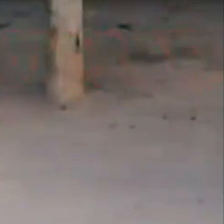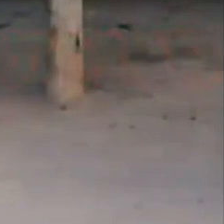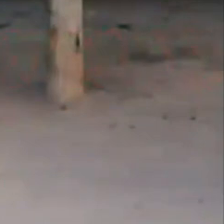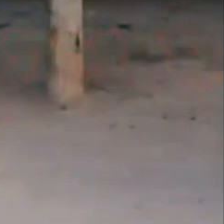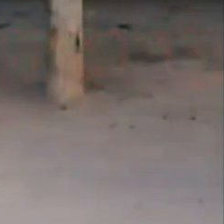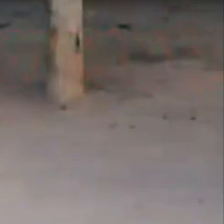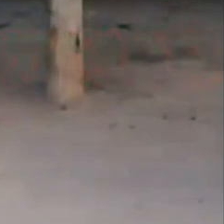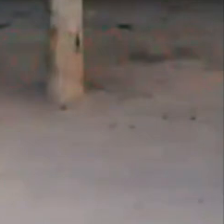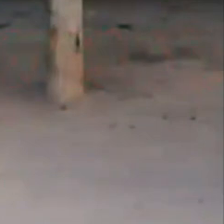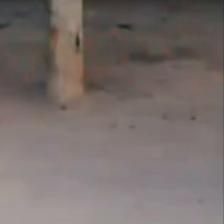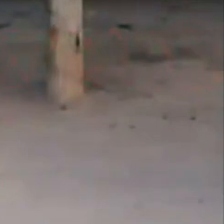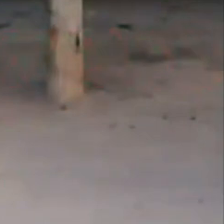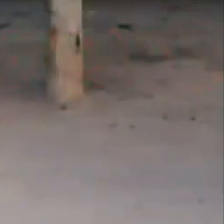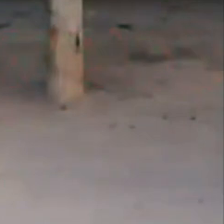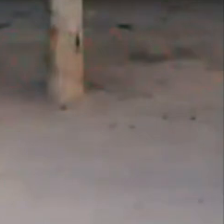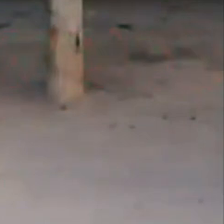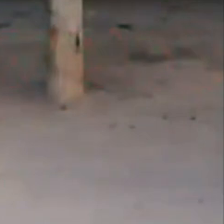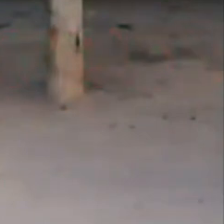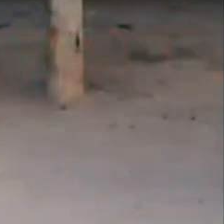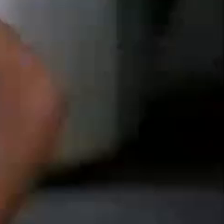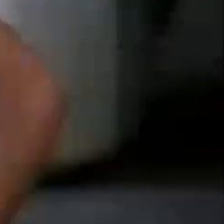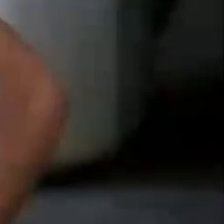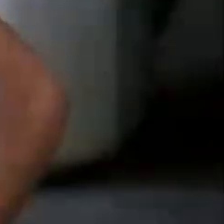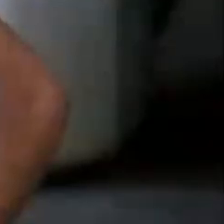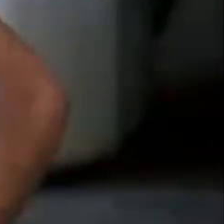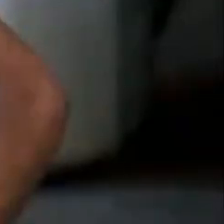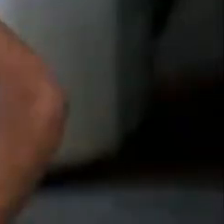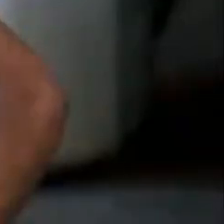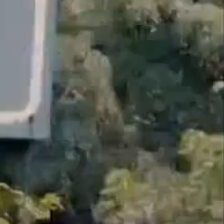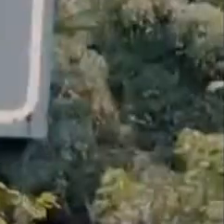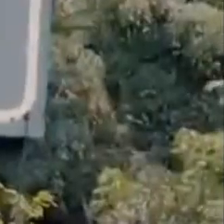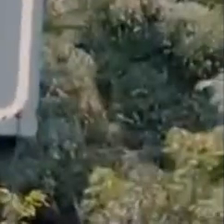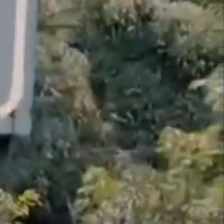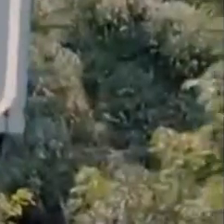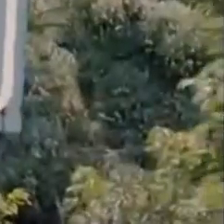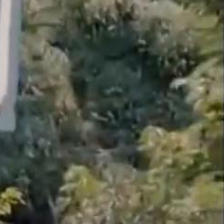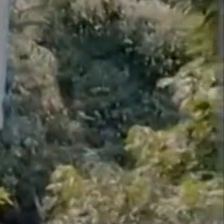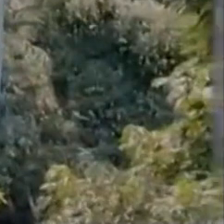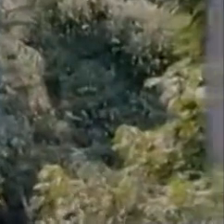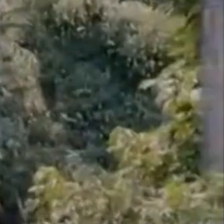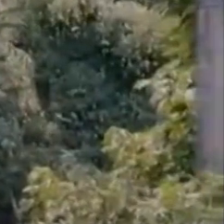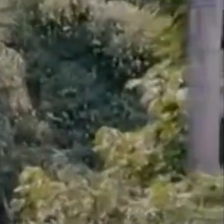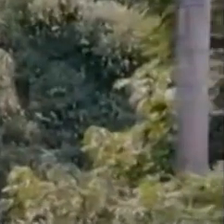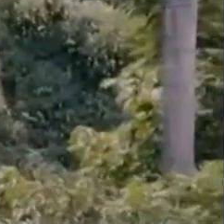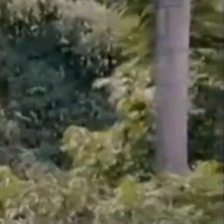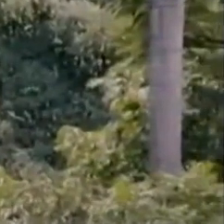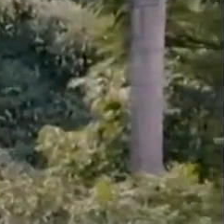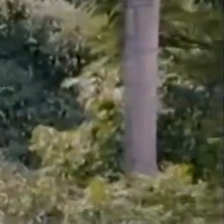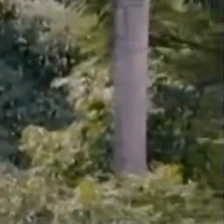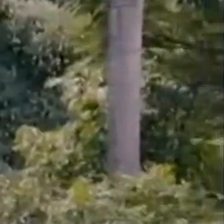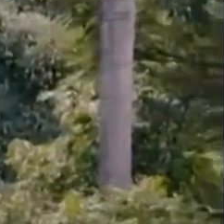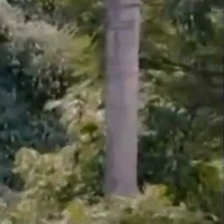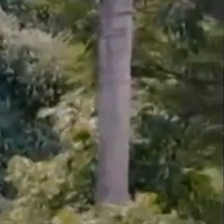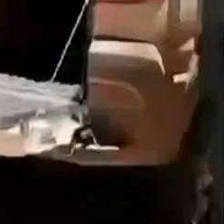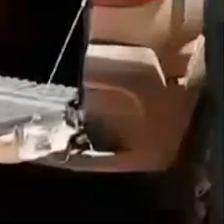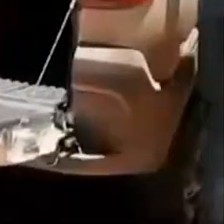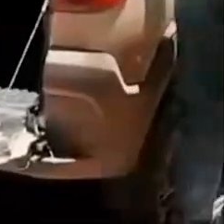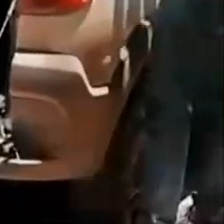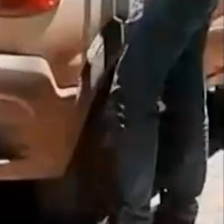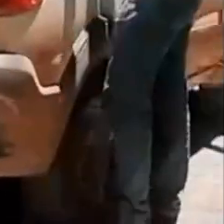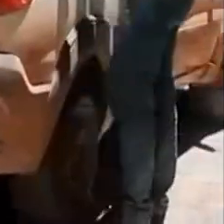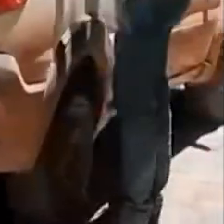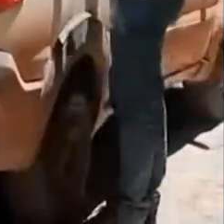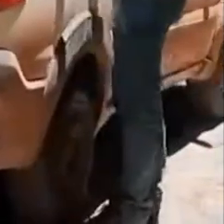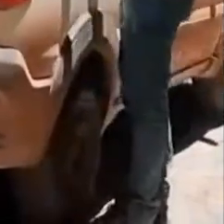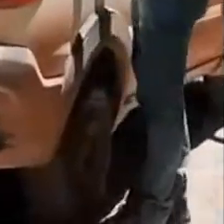se viver de de de respeitar você tá começando a se formar como pessoa tá terminando de estudar o ensino o